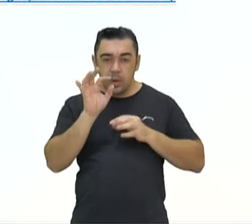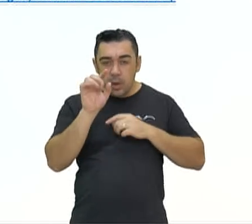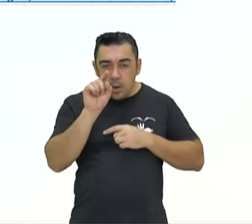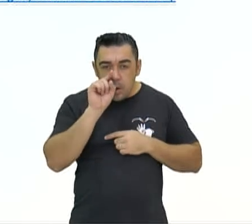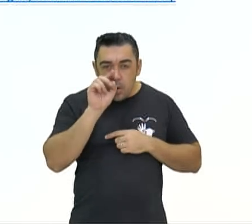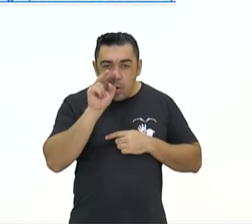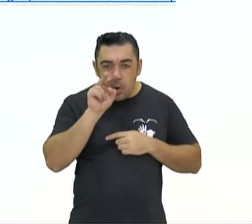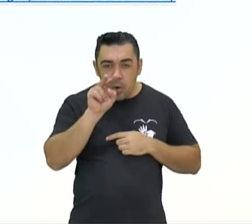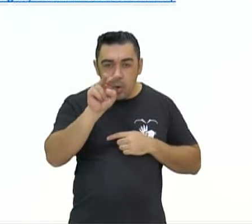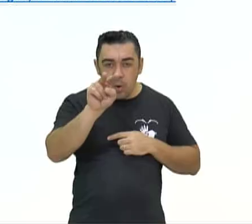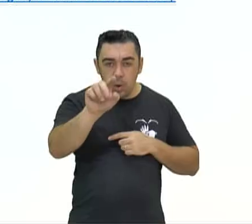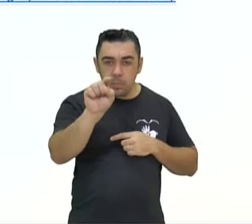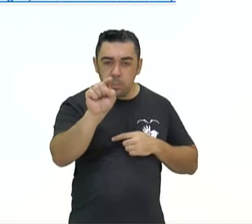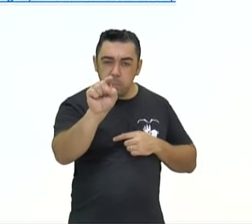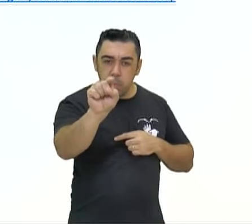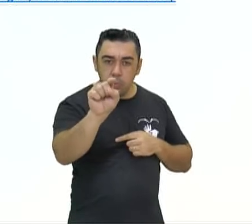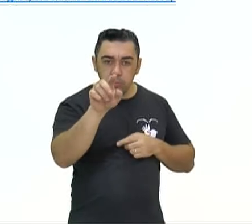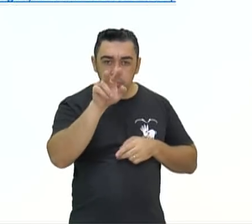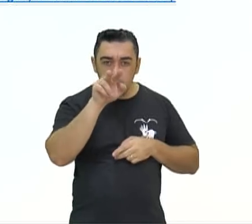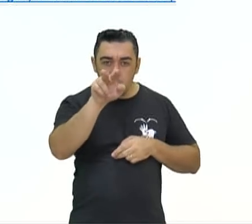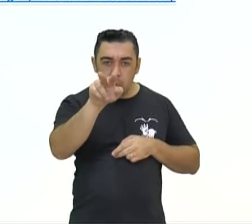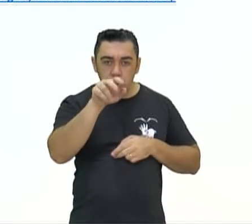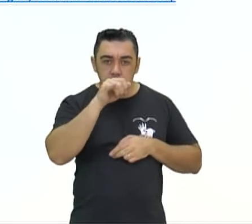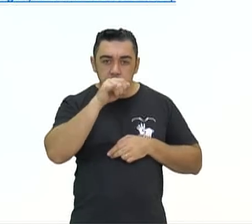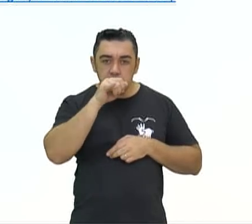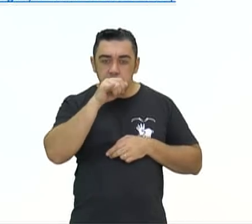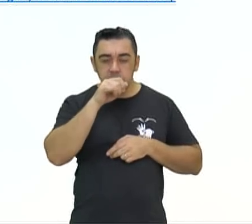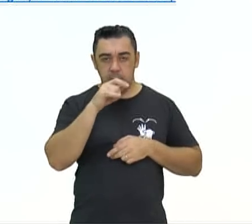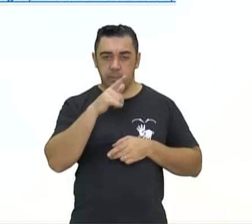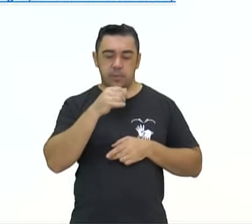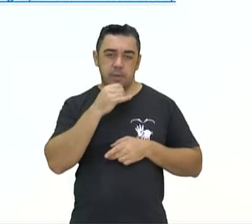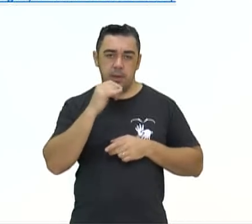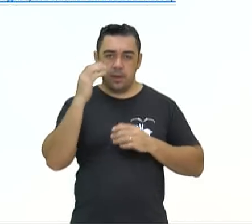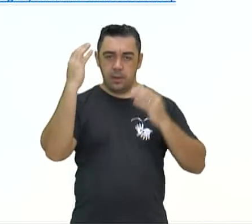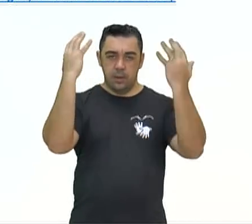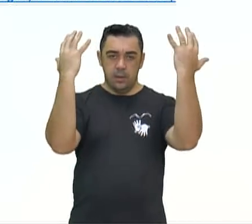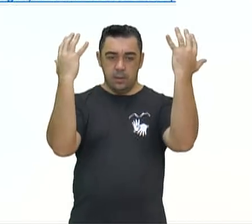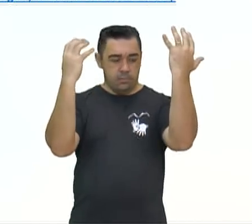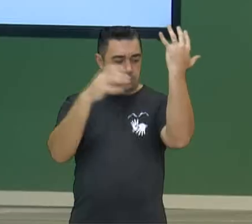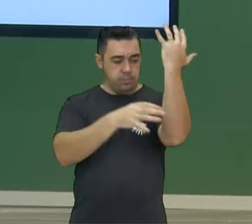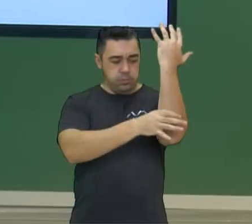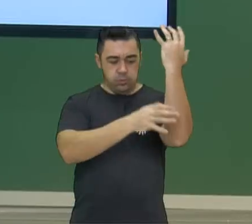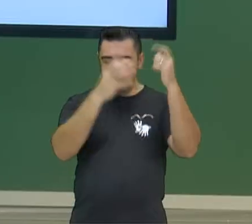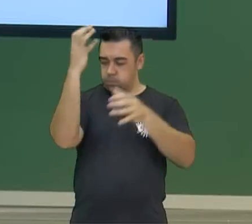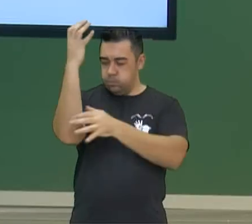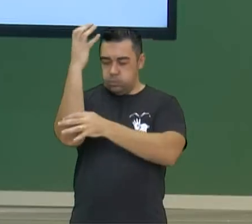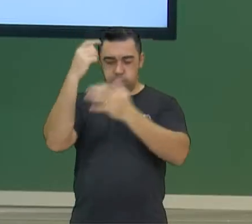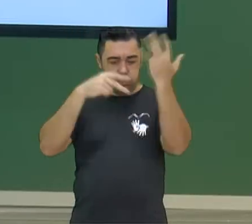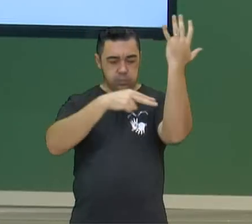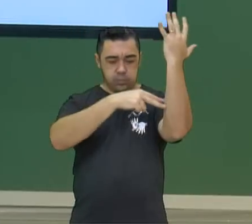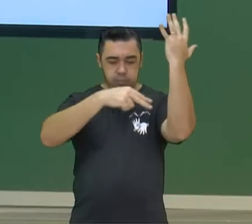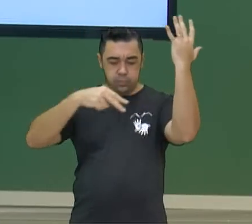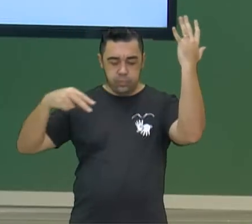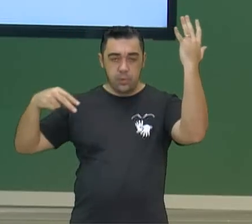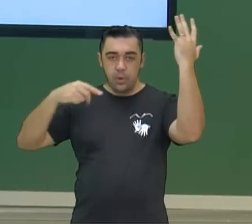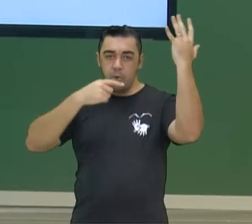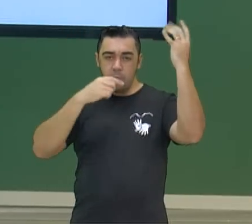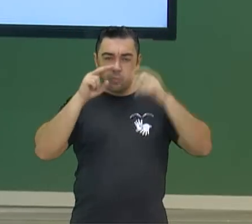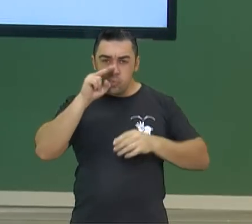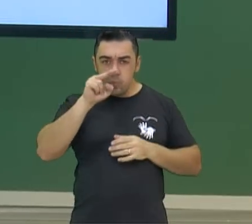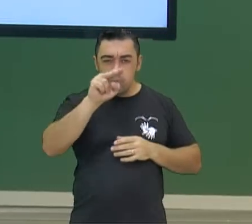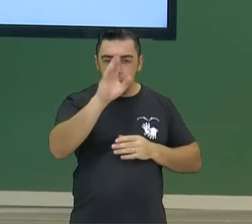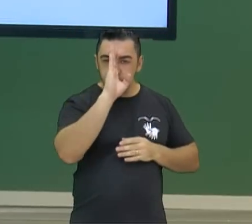ponto à frente. A catraca, por exemplo, então, significa dizer que o rapaz aqui está olhando para a catraca. Ou